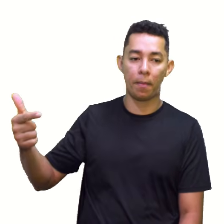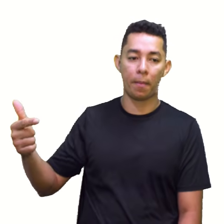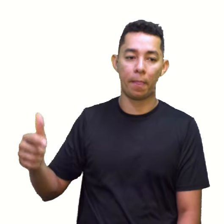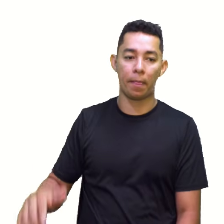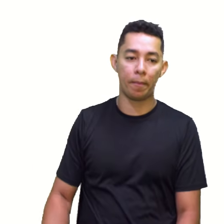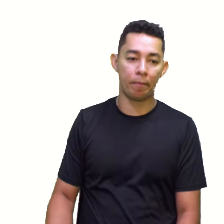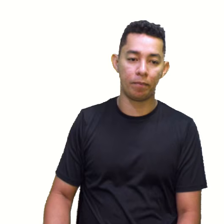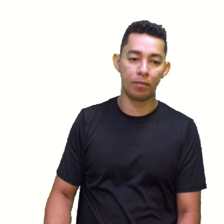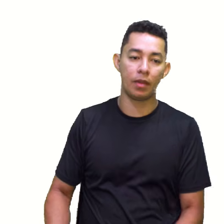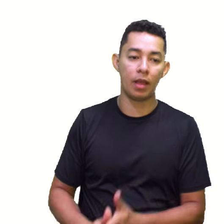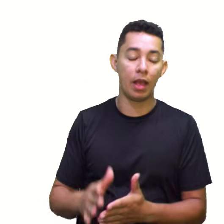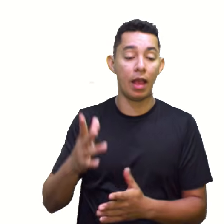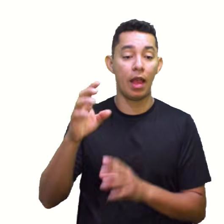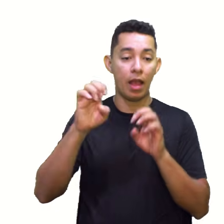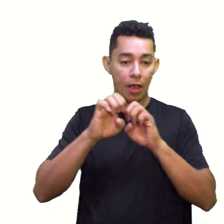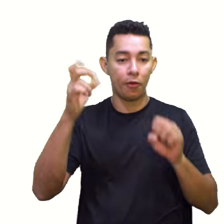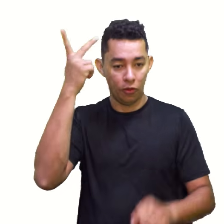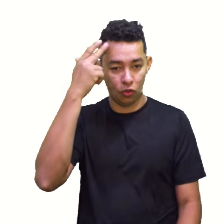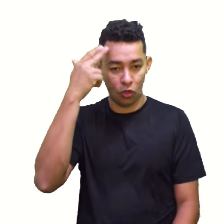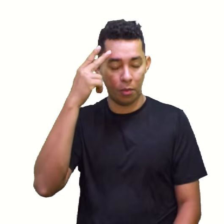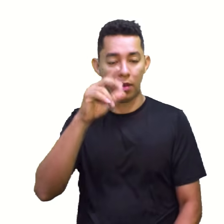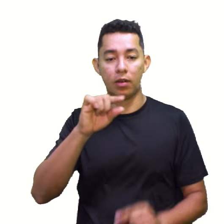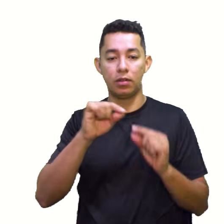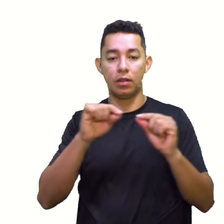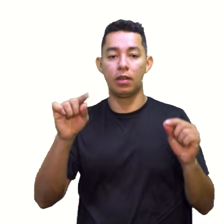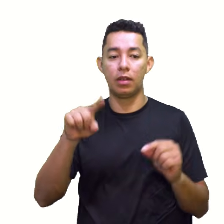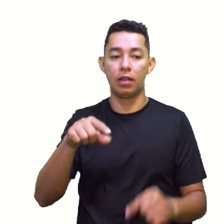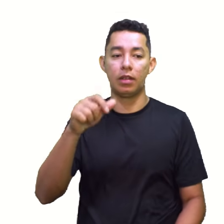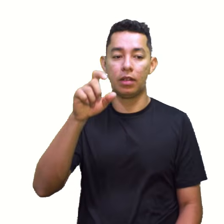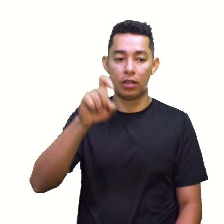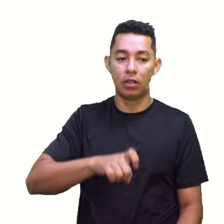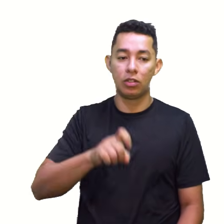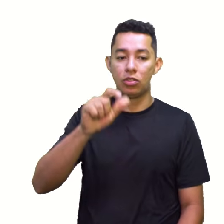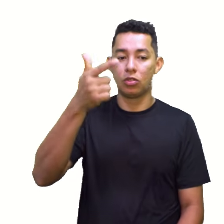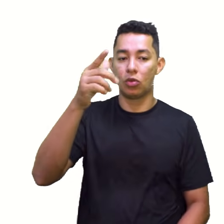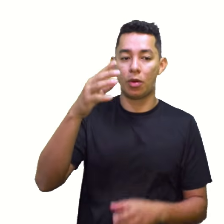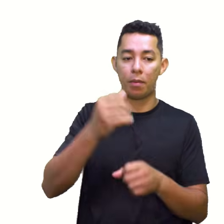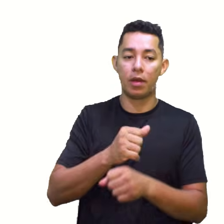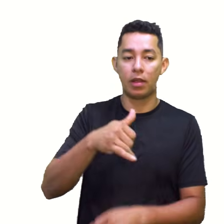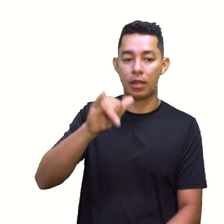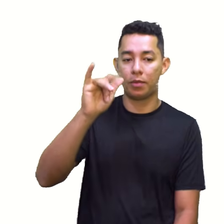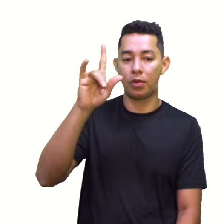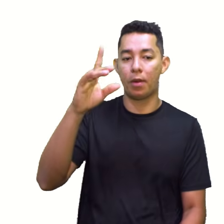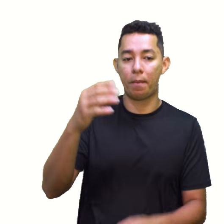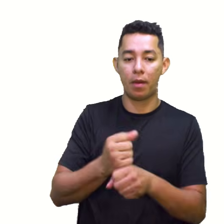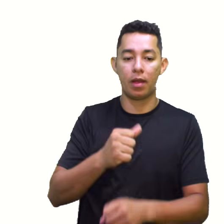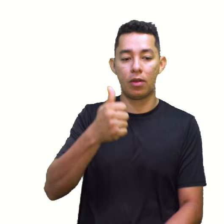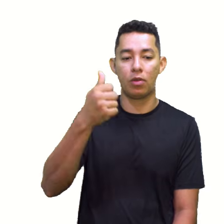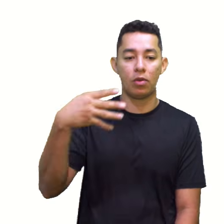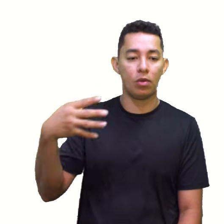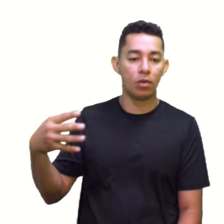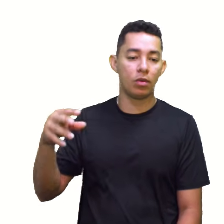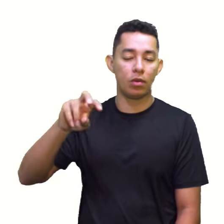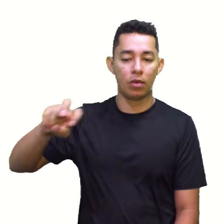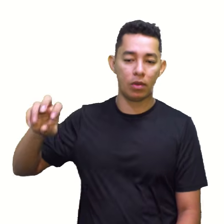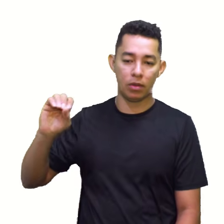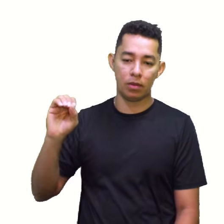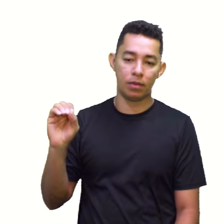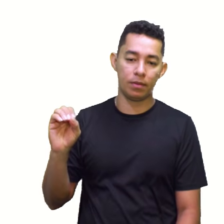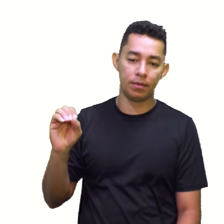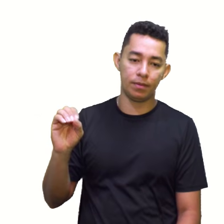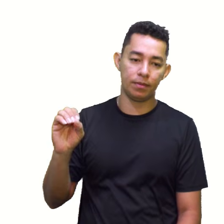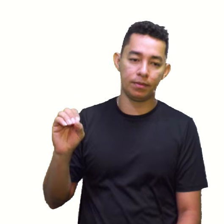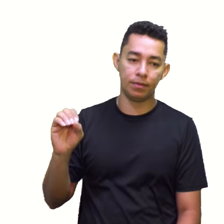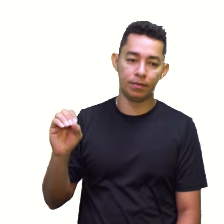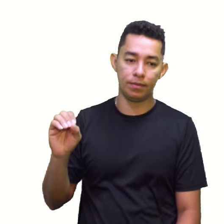equação normal da linha do Equador é dada por x² mais y² mais